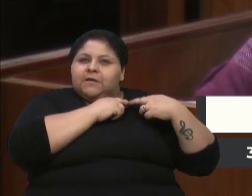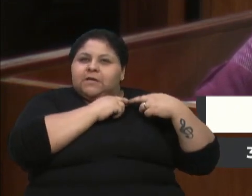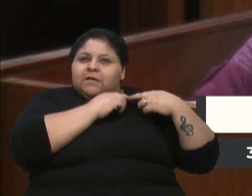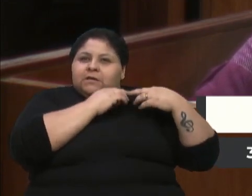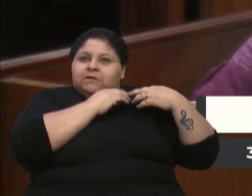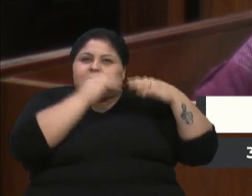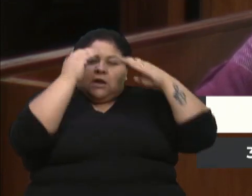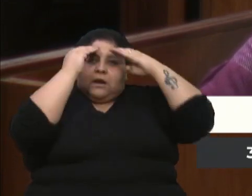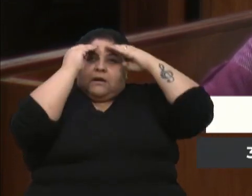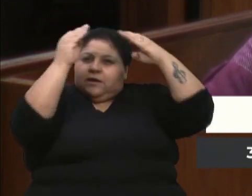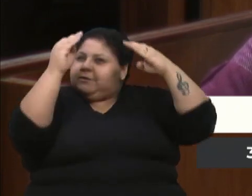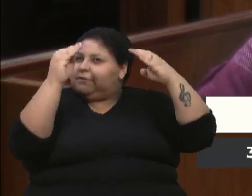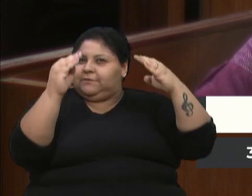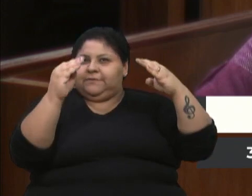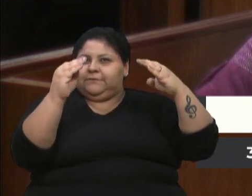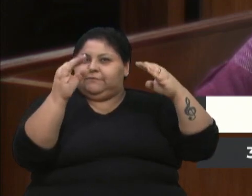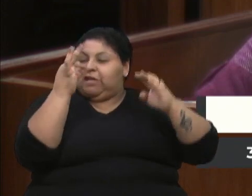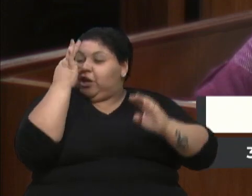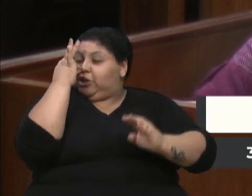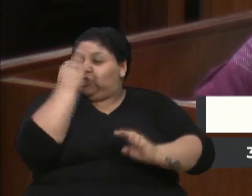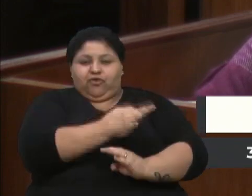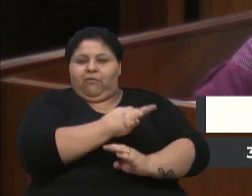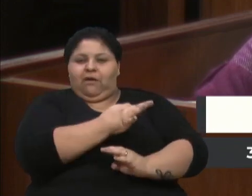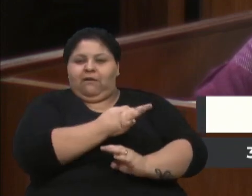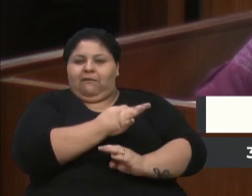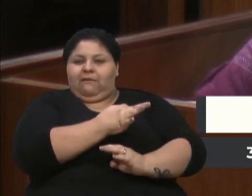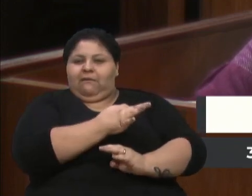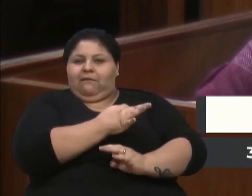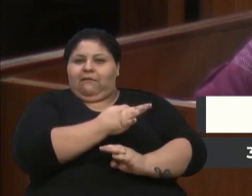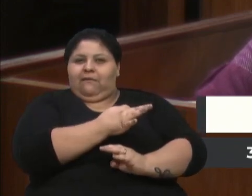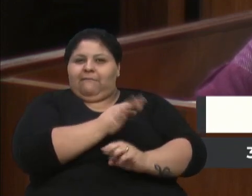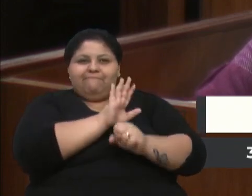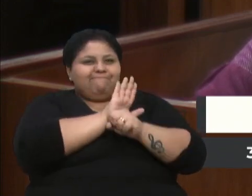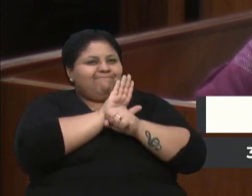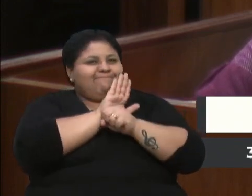Olha, ela não se ajuda. Ela não se ajuda.